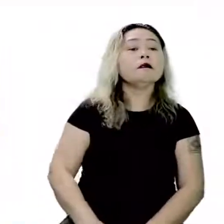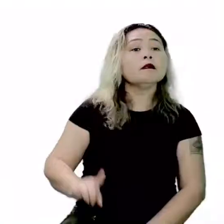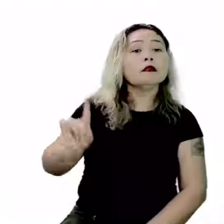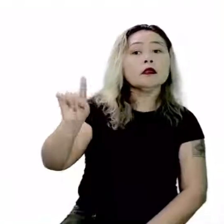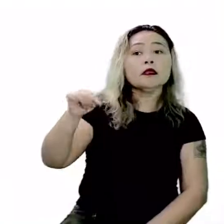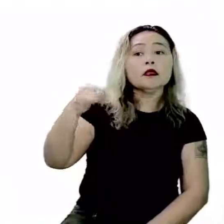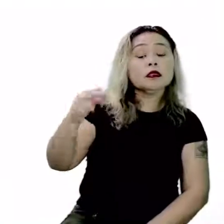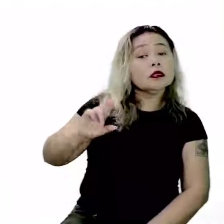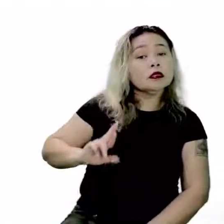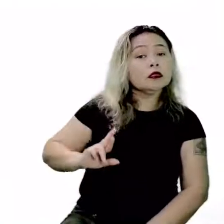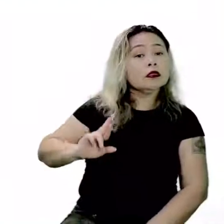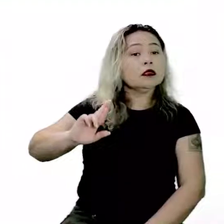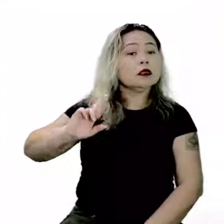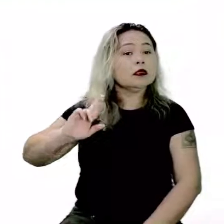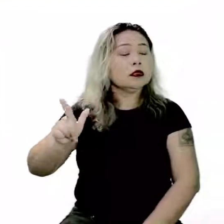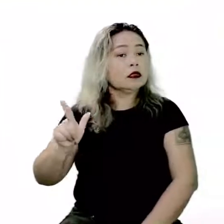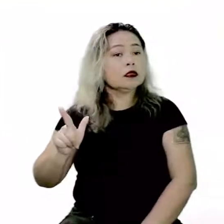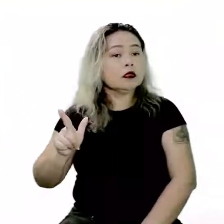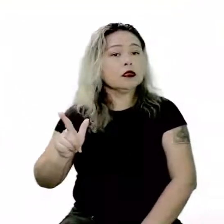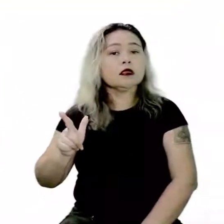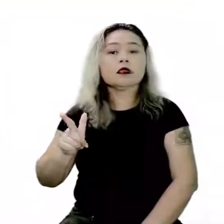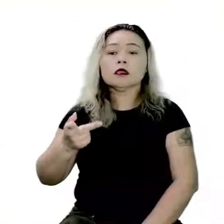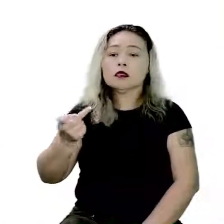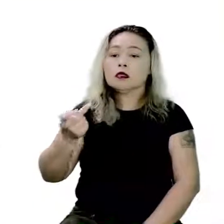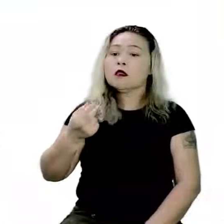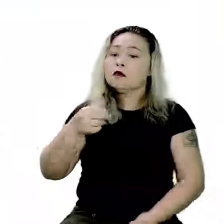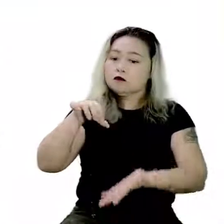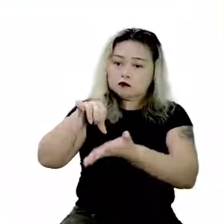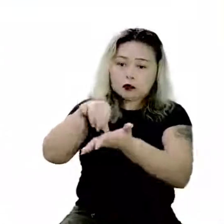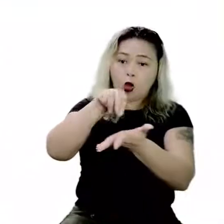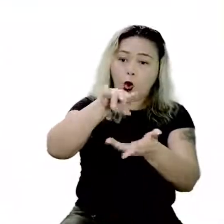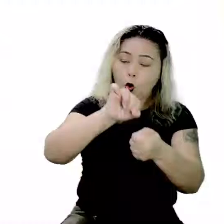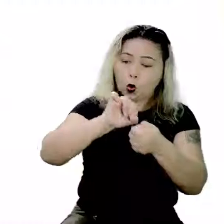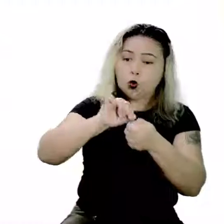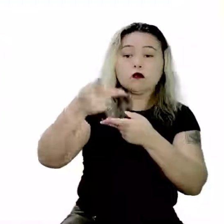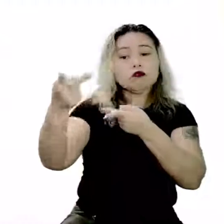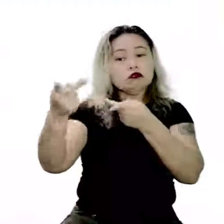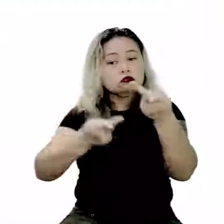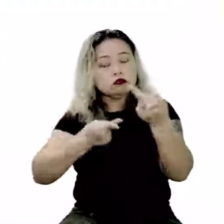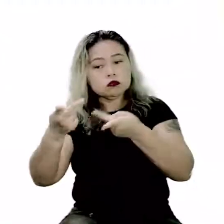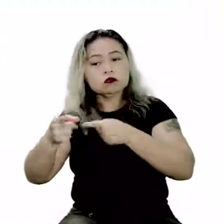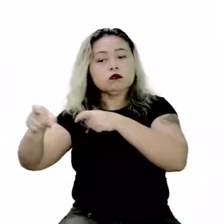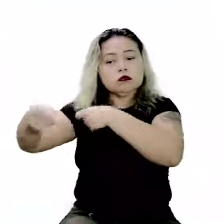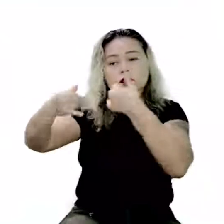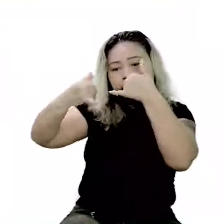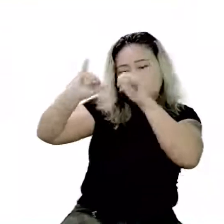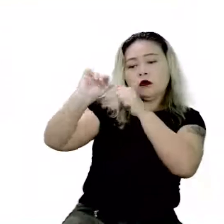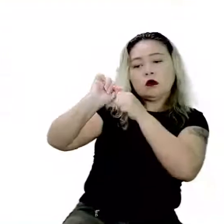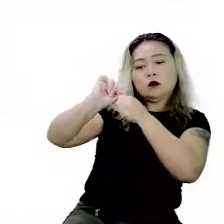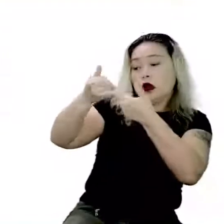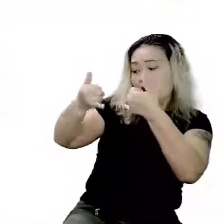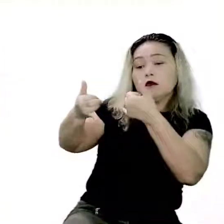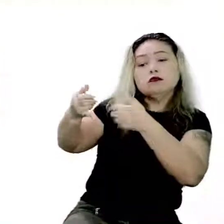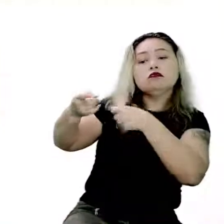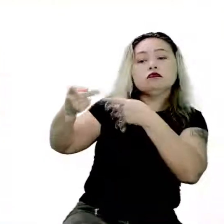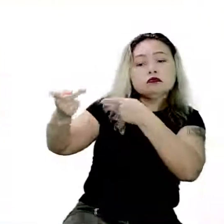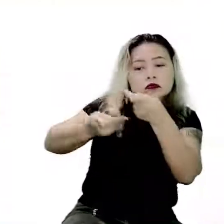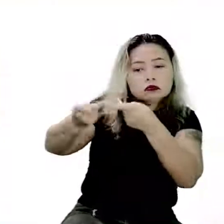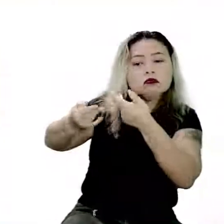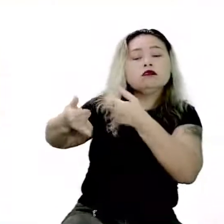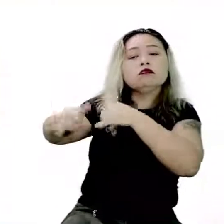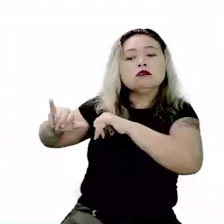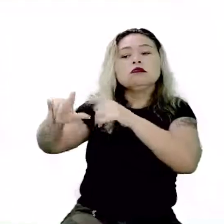Professor, então tem uma diferença do Planaflora para o Polo Noroeste. Sim, o Planaflora veio auxiliar